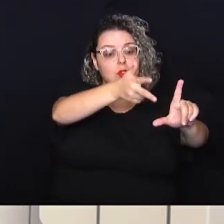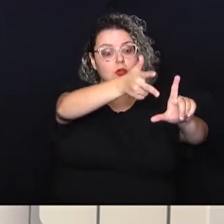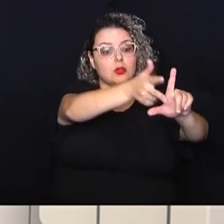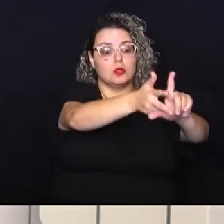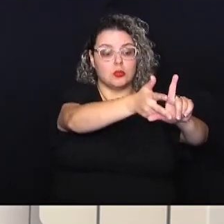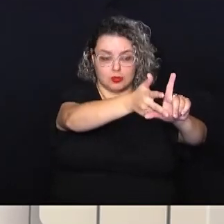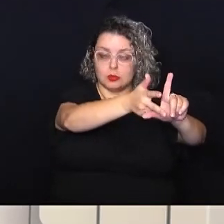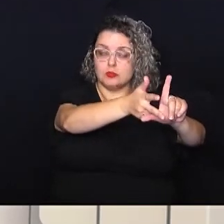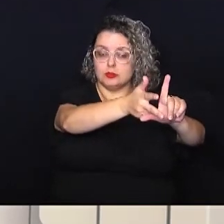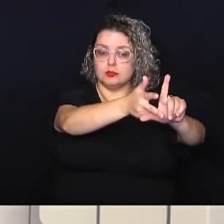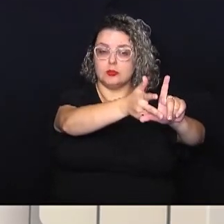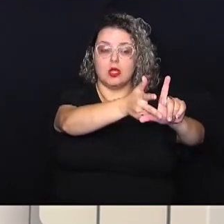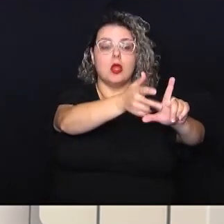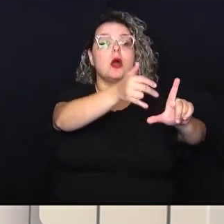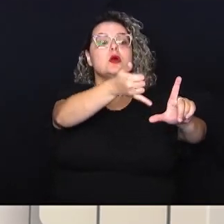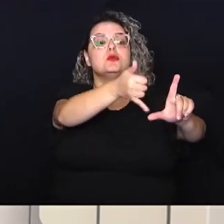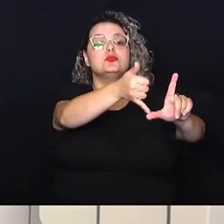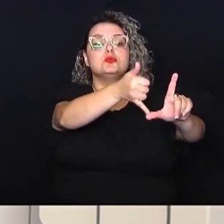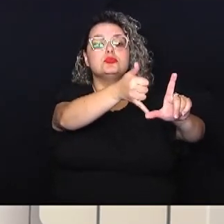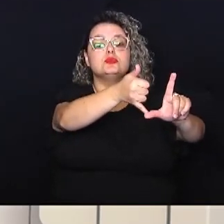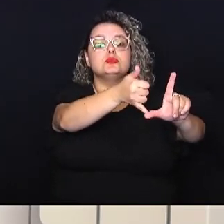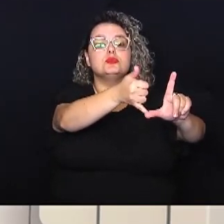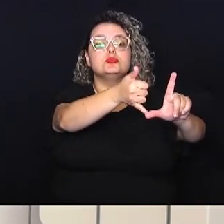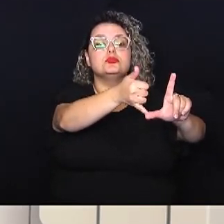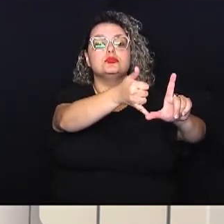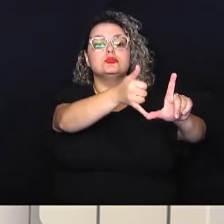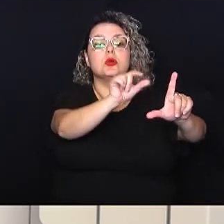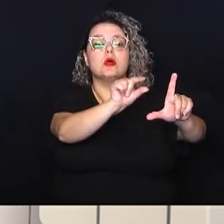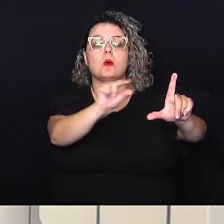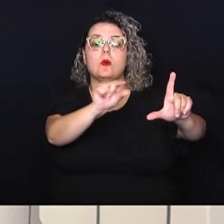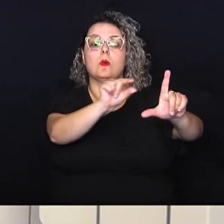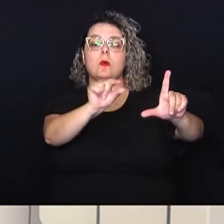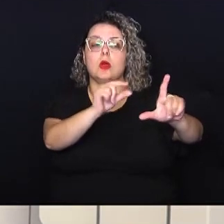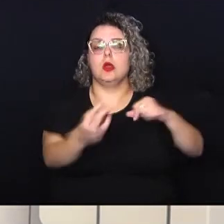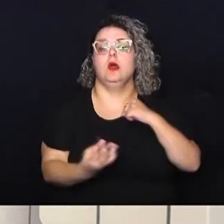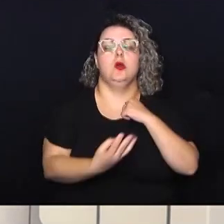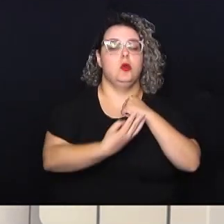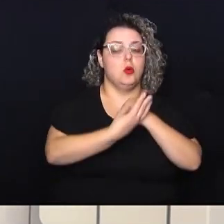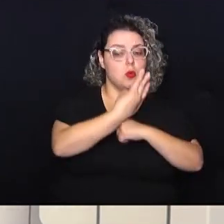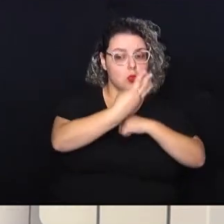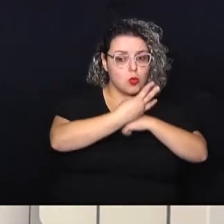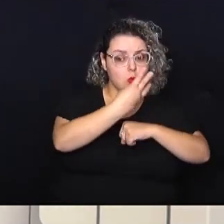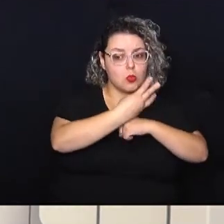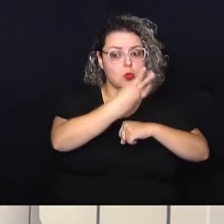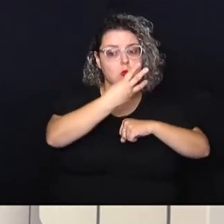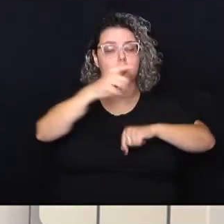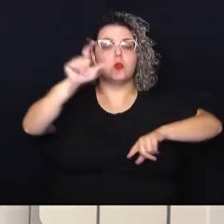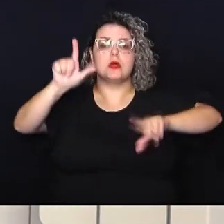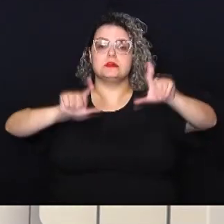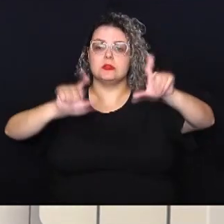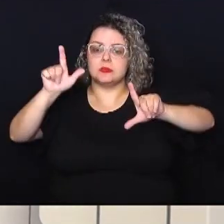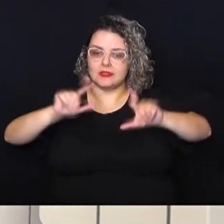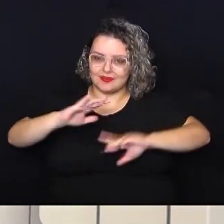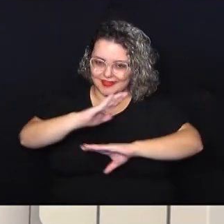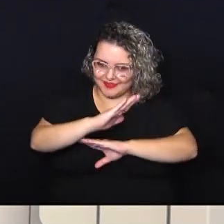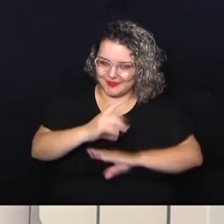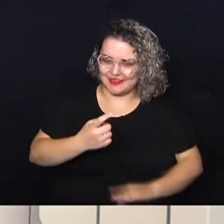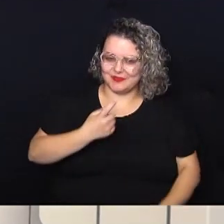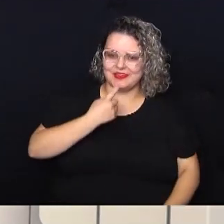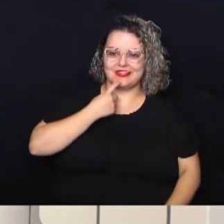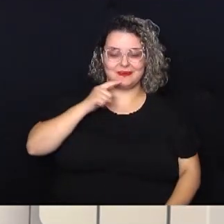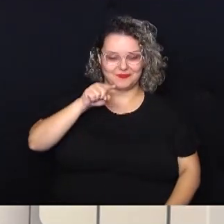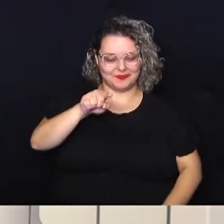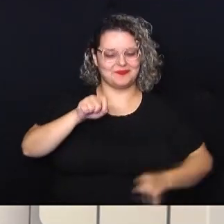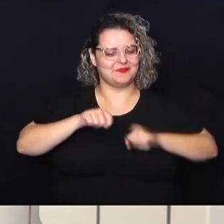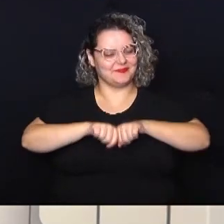do seu celular apontada para o QR Code, já aparece uma mensagem na tela do seu celular. O WhatsApp da TV Câmara